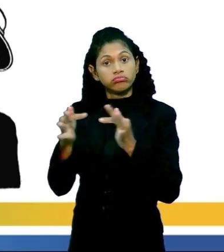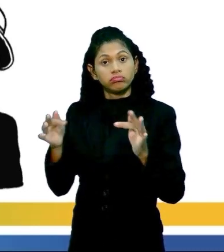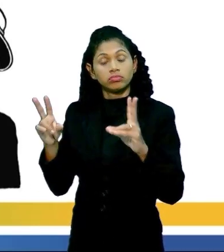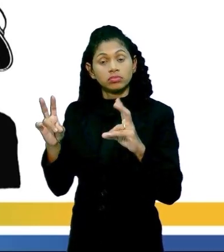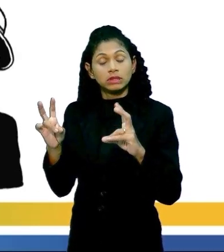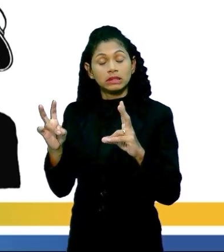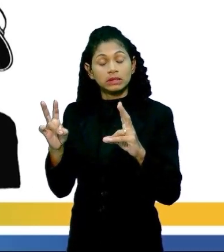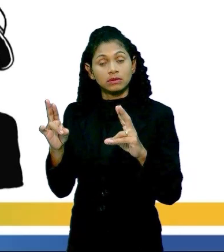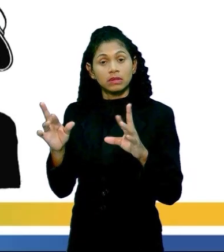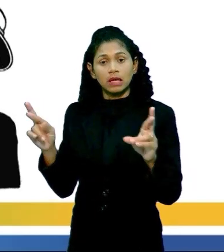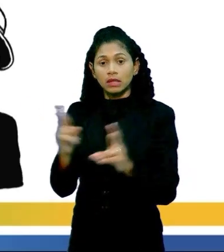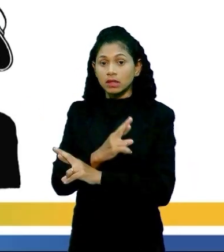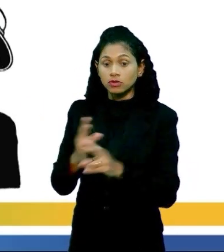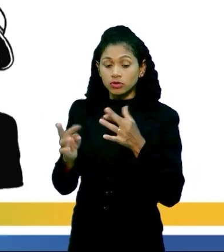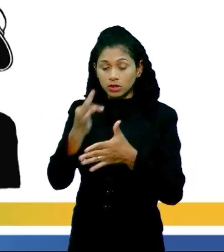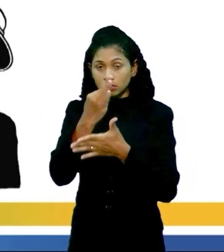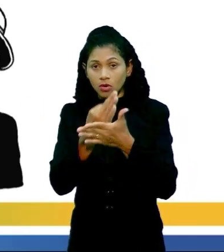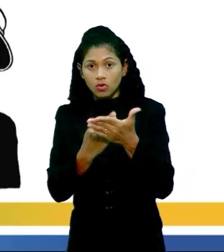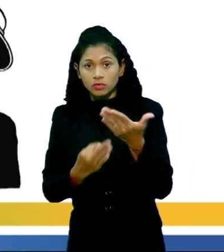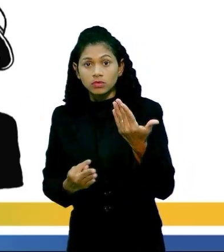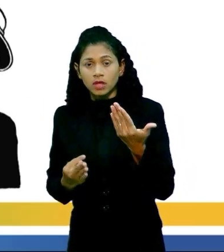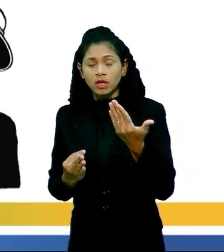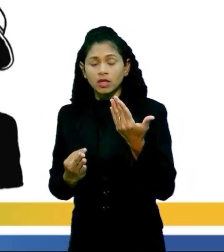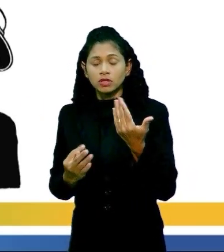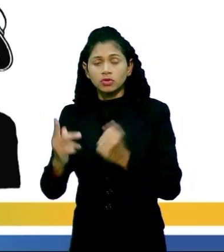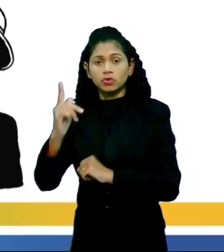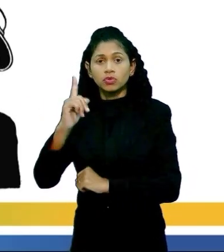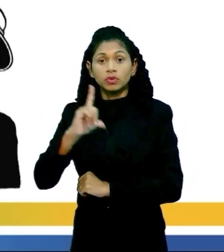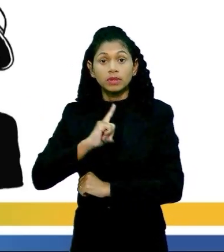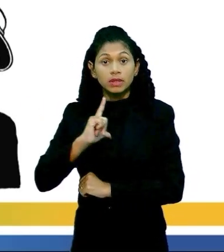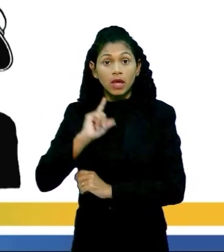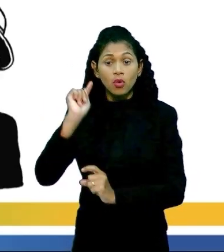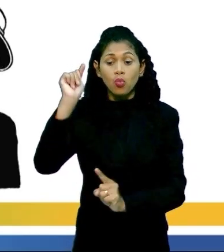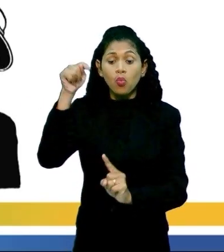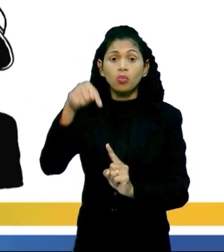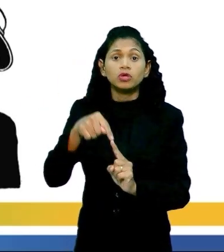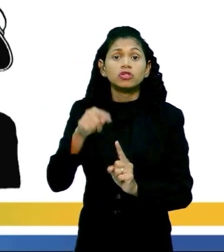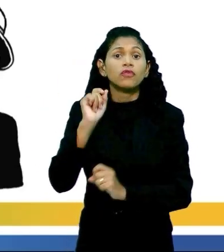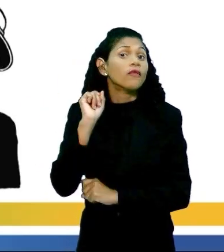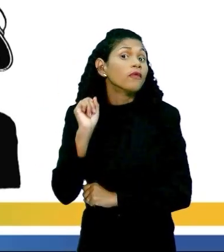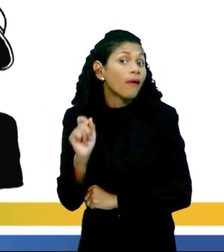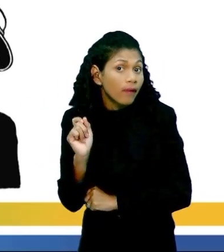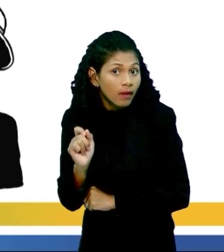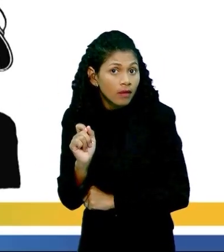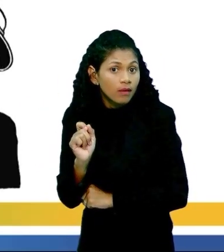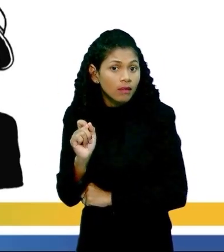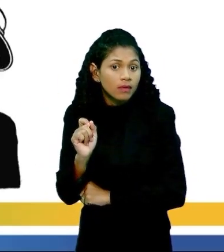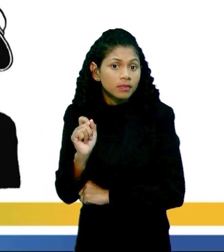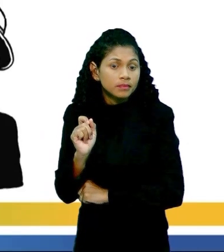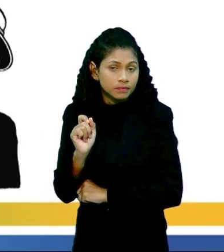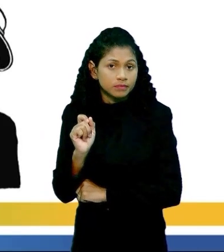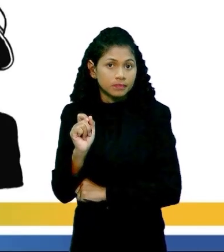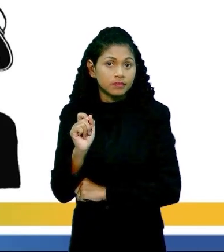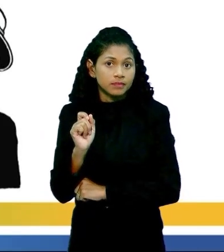como a finalidade. Então, galerinha, se nós, né, voltarmos aqui ao nosso